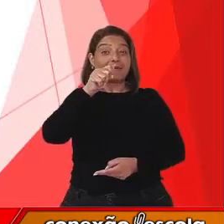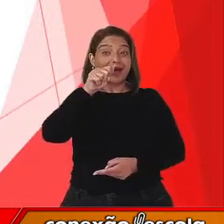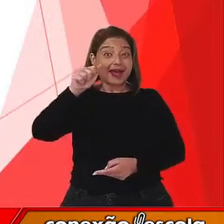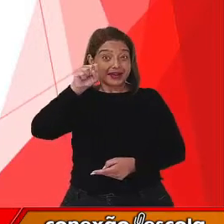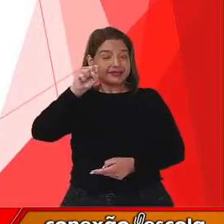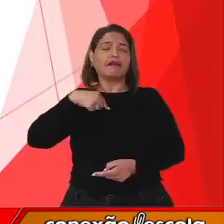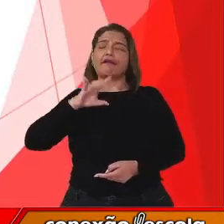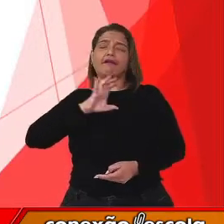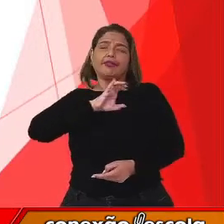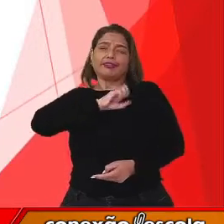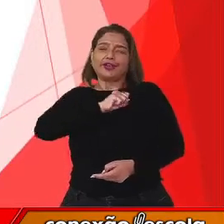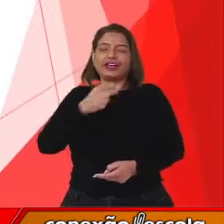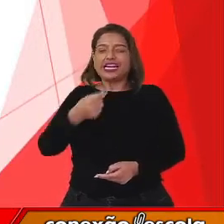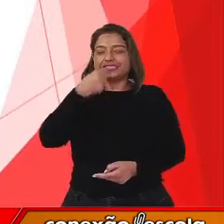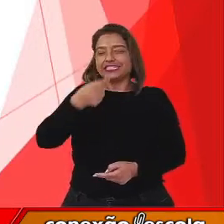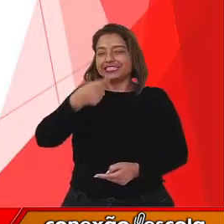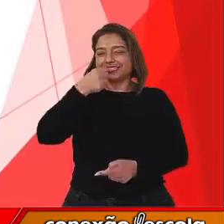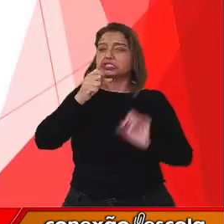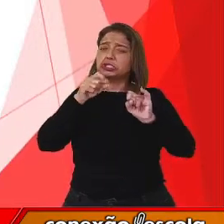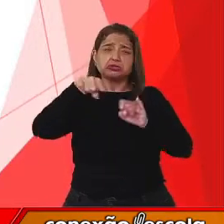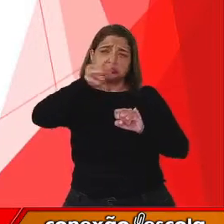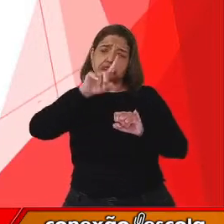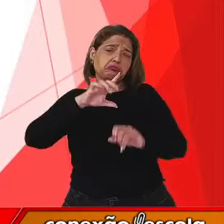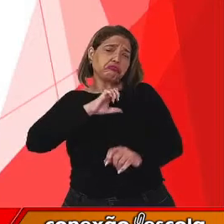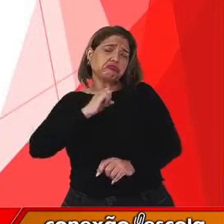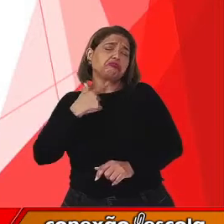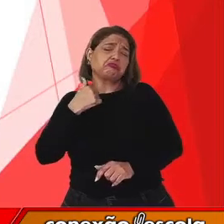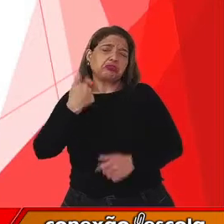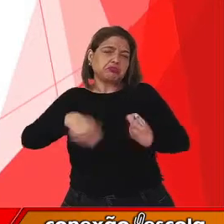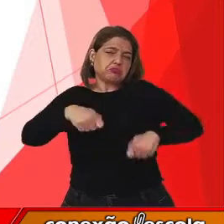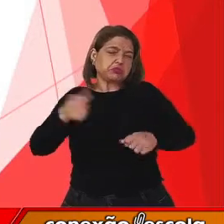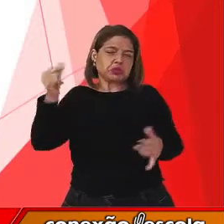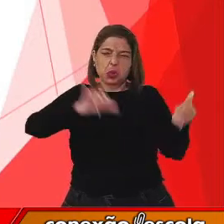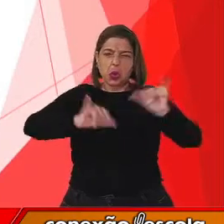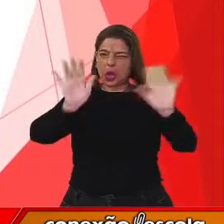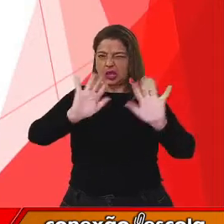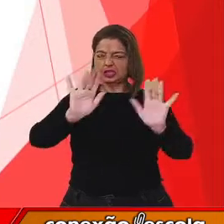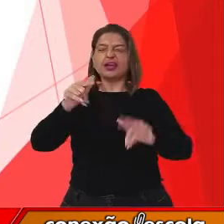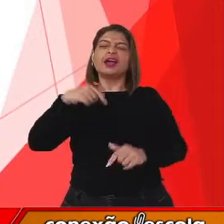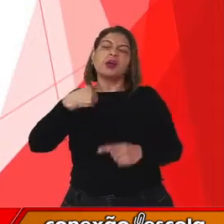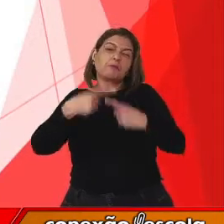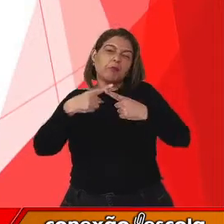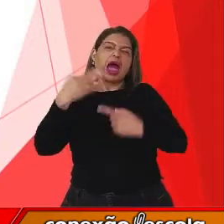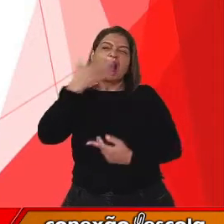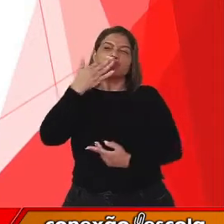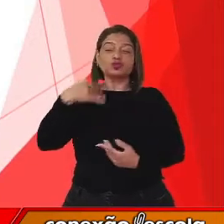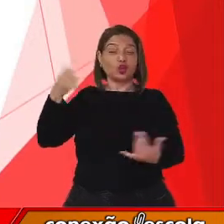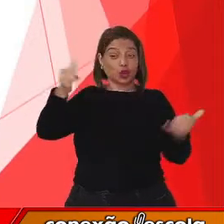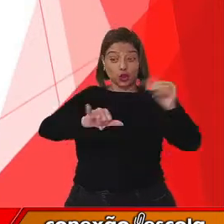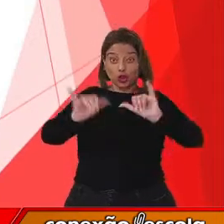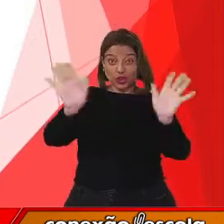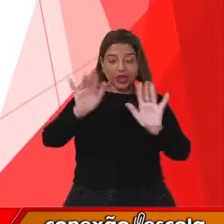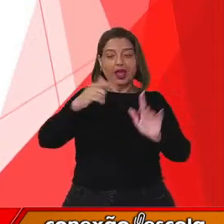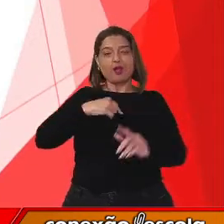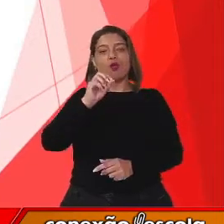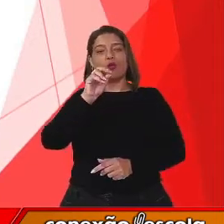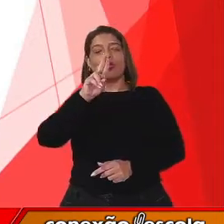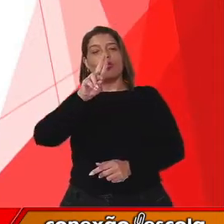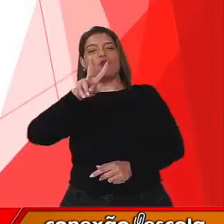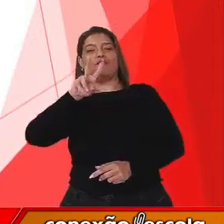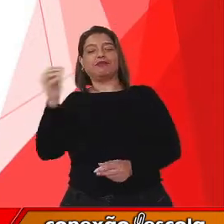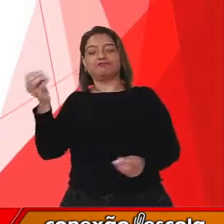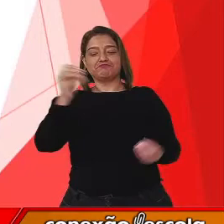doce, mas se você não quiser pôr, não precisa pôr não, tá? Isso, é só porque a gente não usa açúcar, né? Aí a gente Mais coloca a doce. uva, né, Kaique, pra